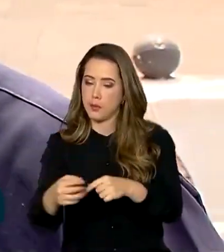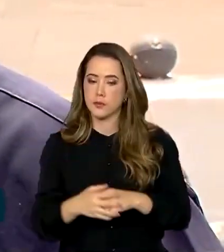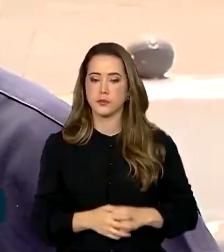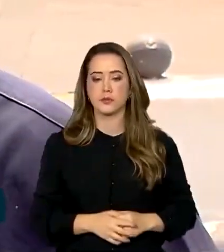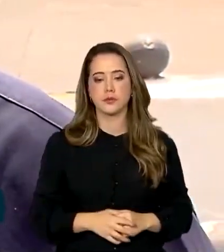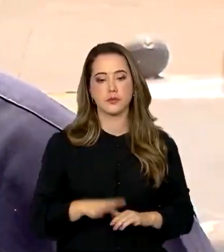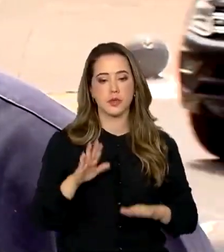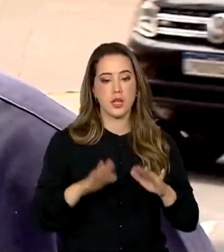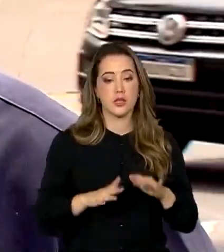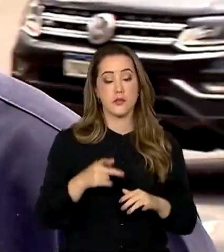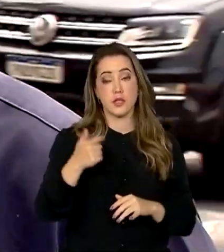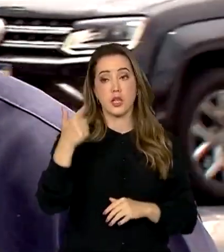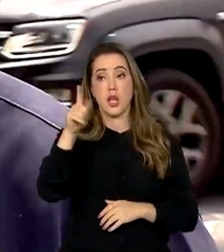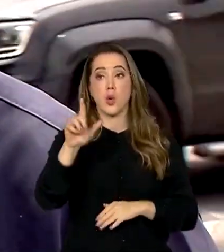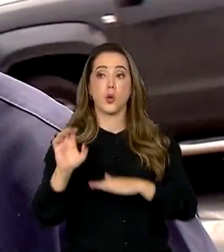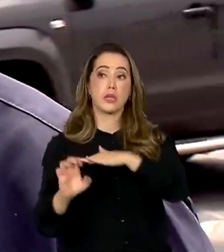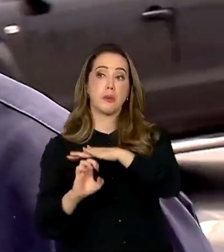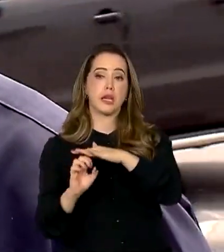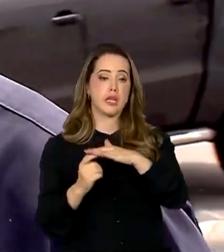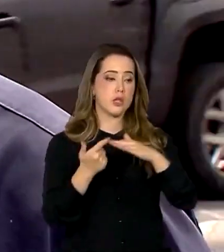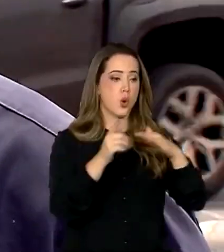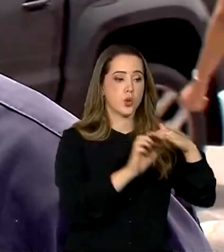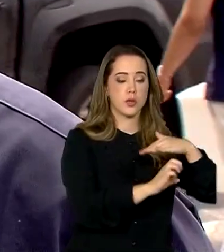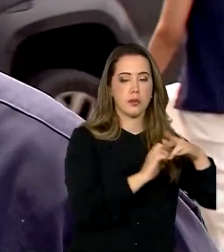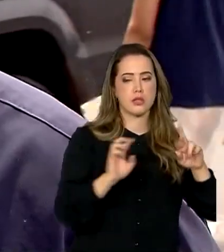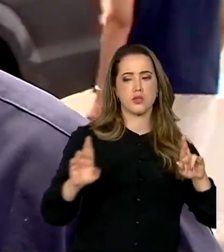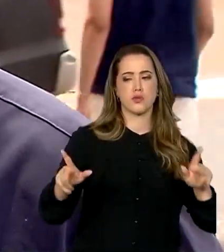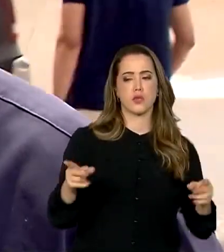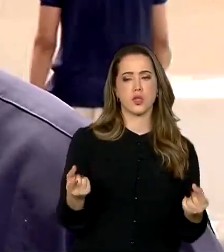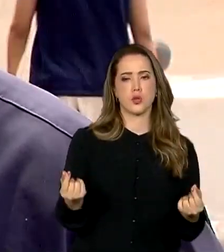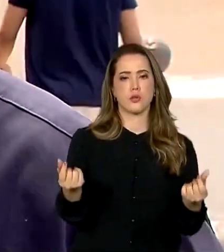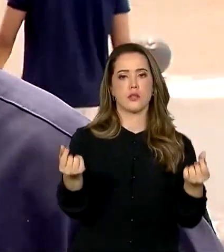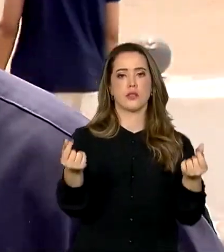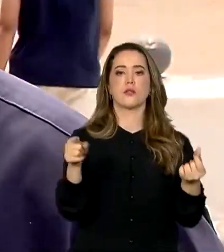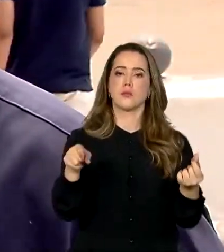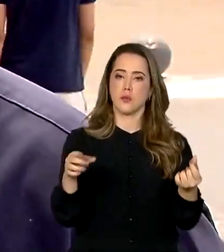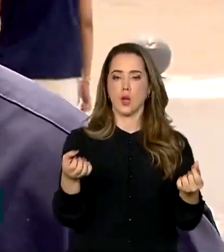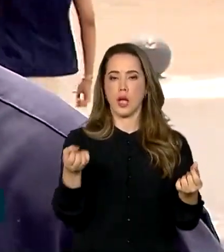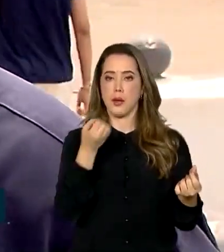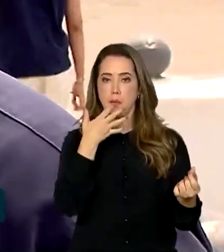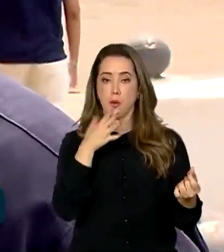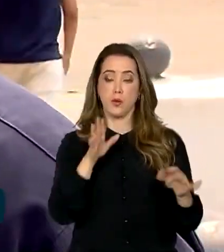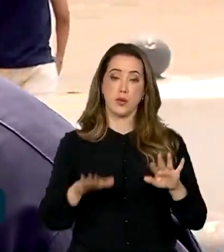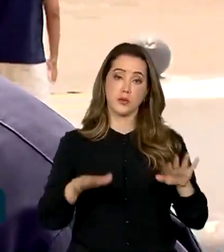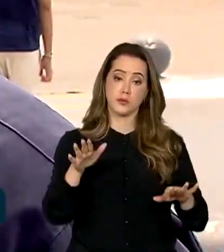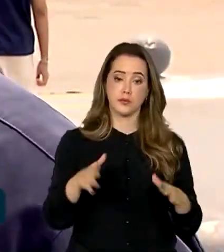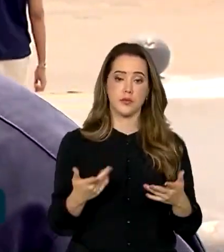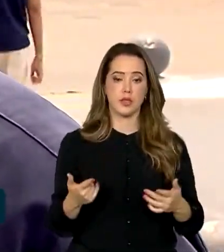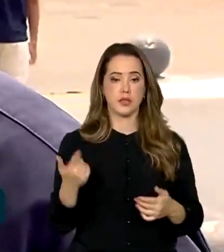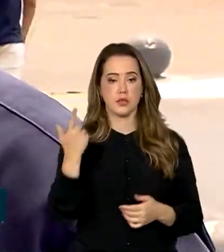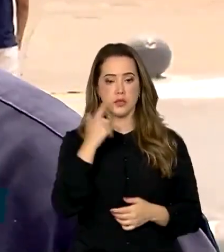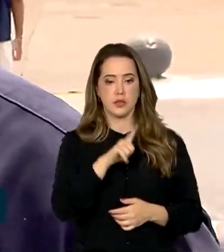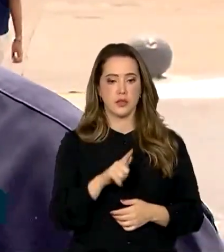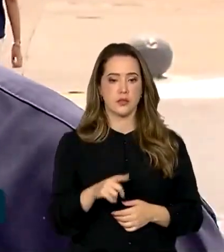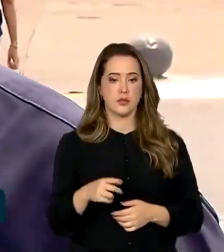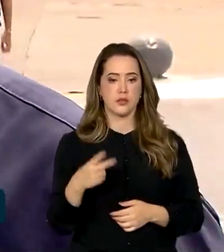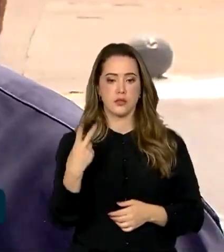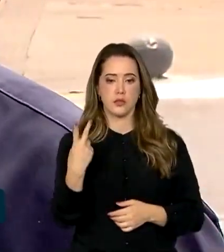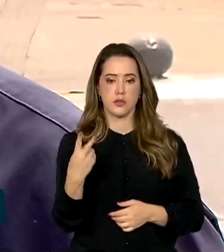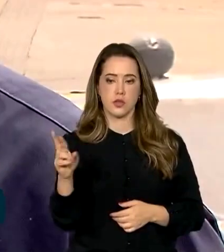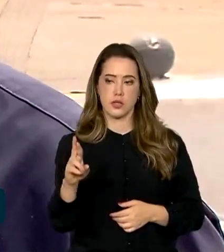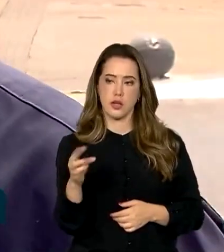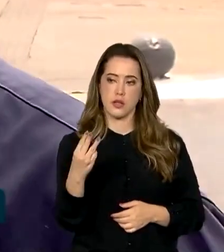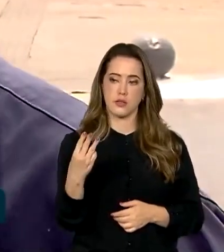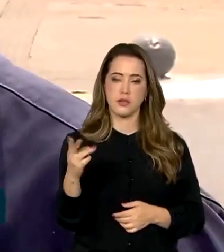tem um concorrente ao lado do outro que está diferente o preço. Aí vale a pena, né? Aí tu ganha R$2, R$3 em cada